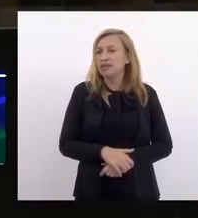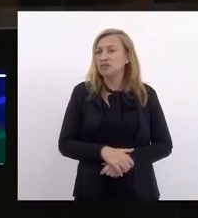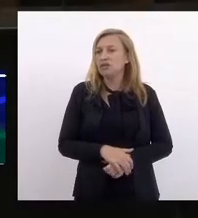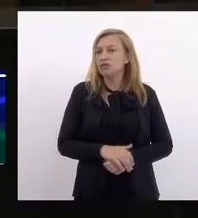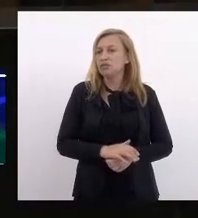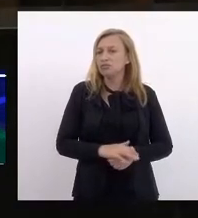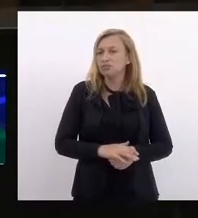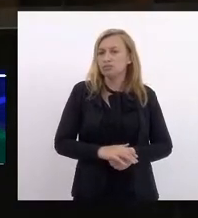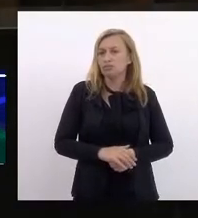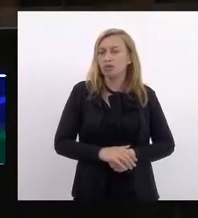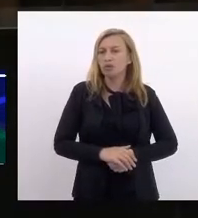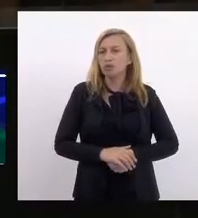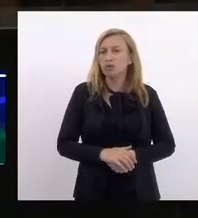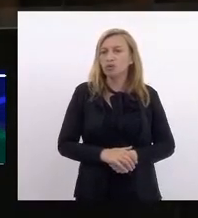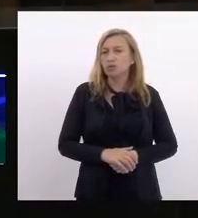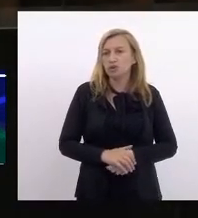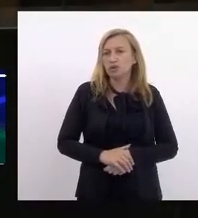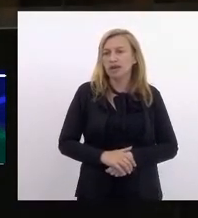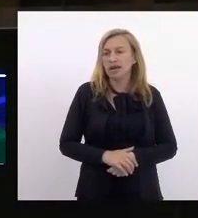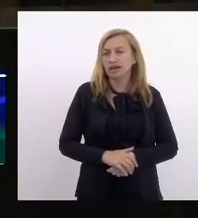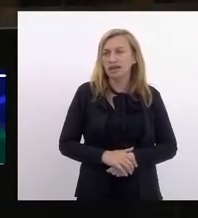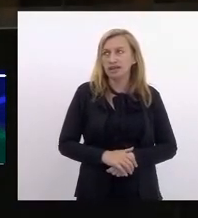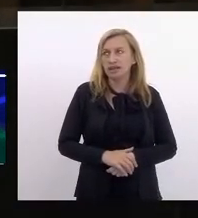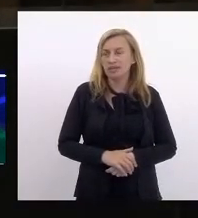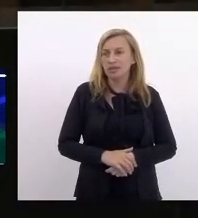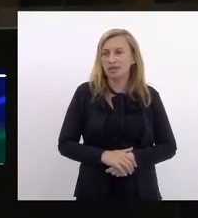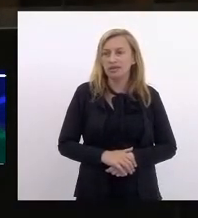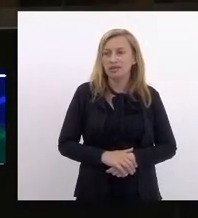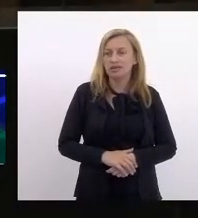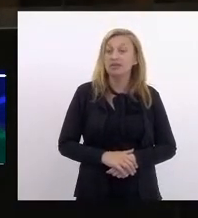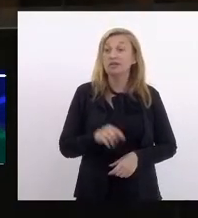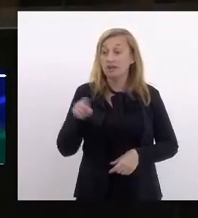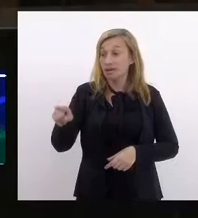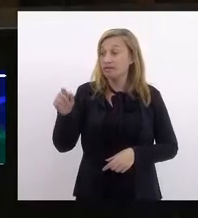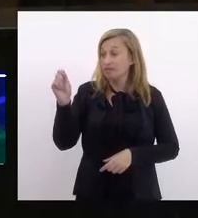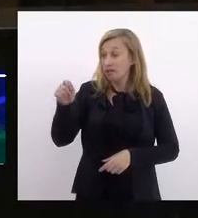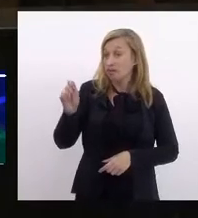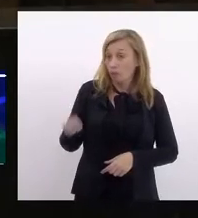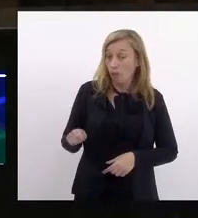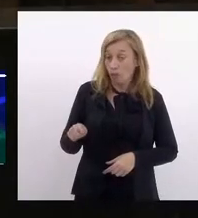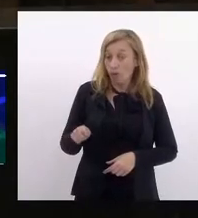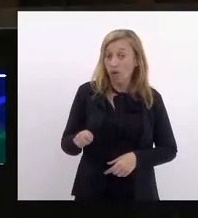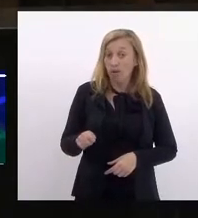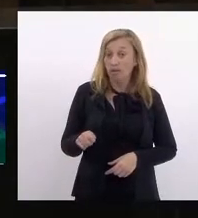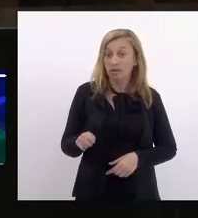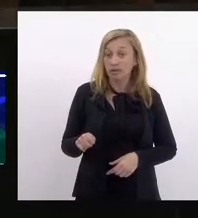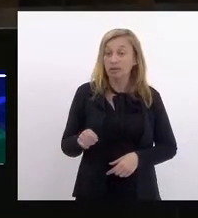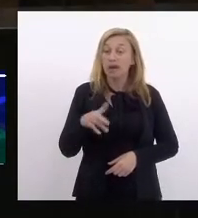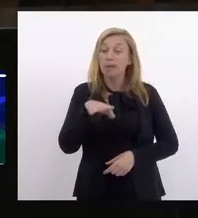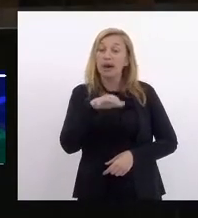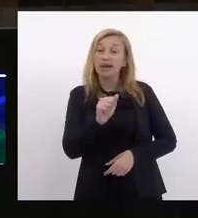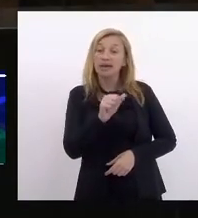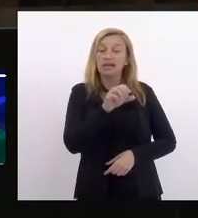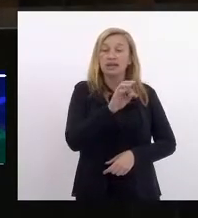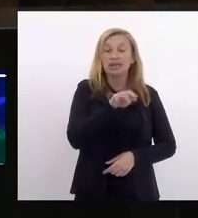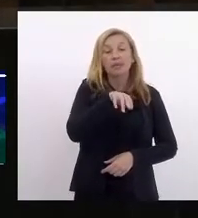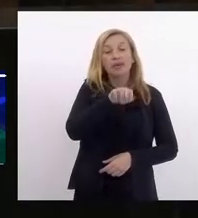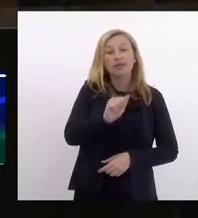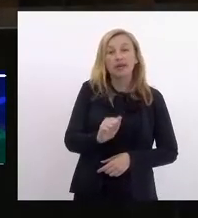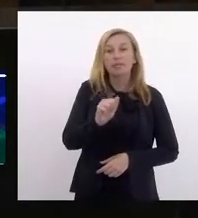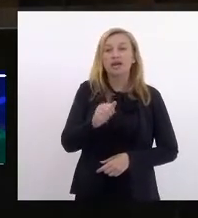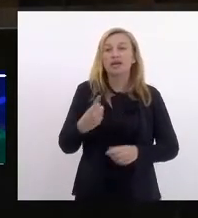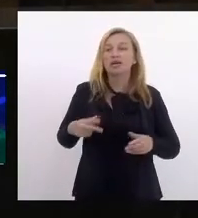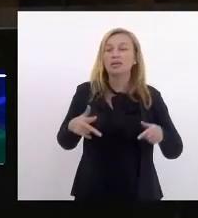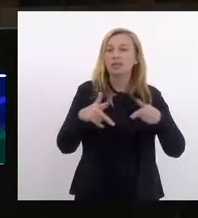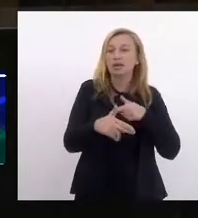pescadores artesanais, porque eles leiloaram, inclusive, a Baía de Sepetiba, impedindo